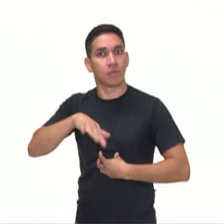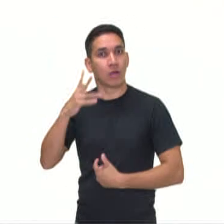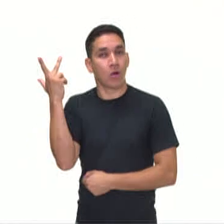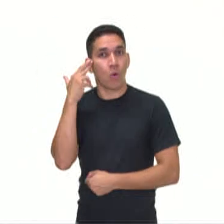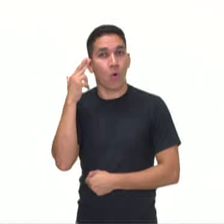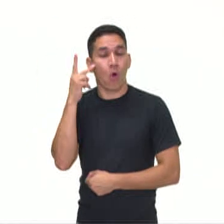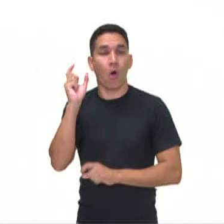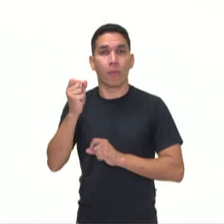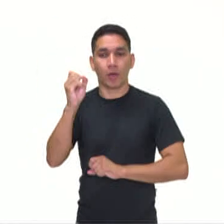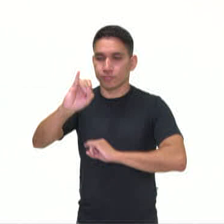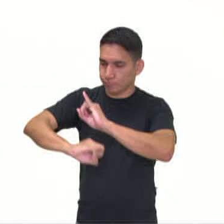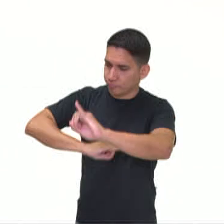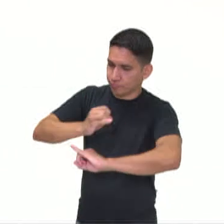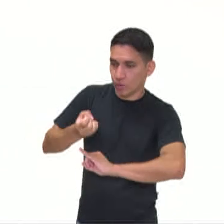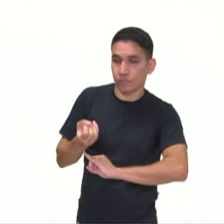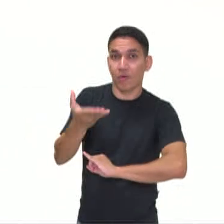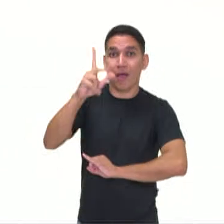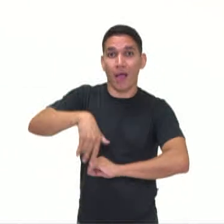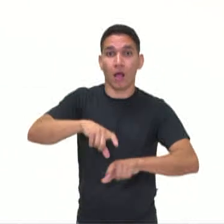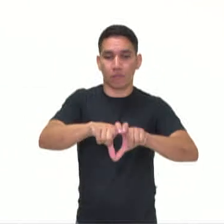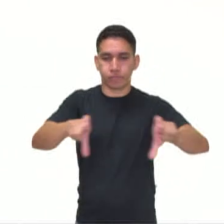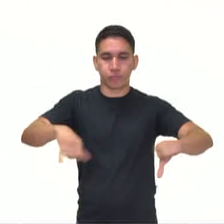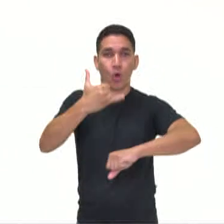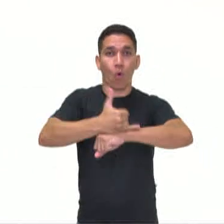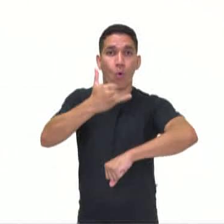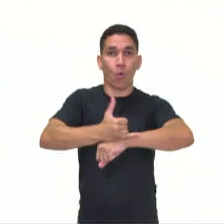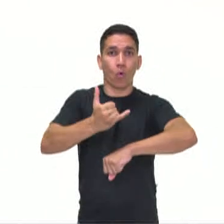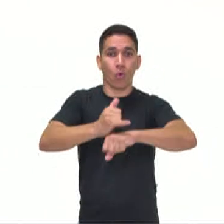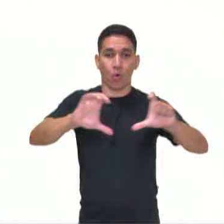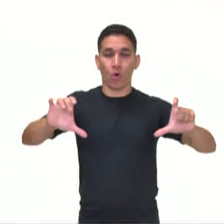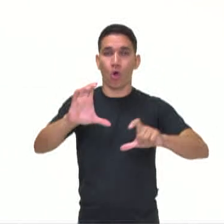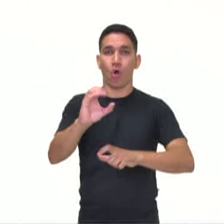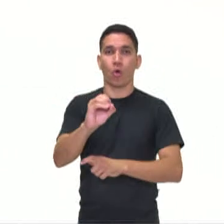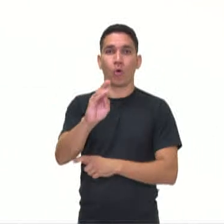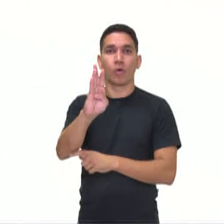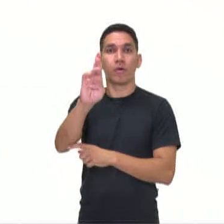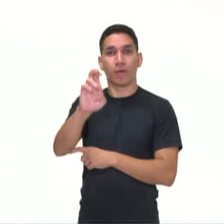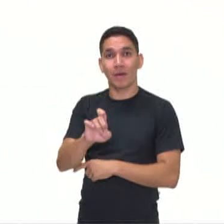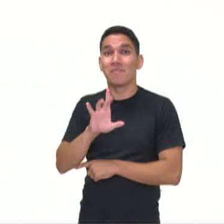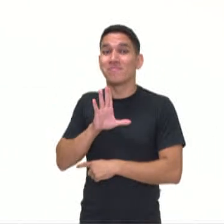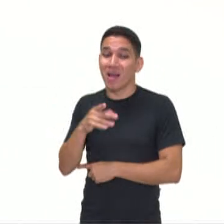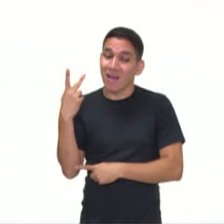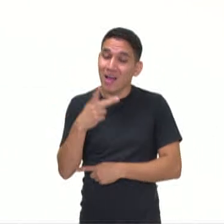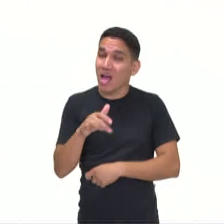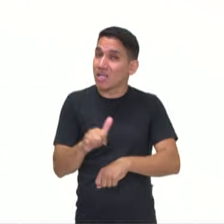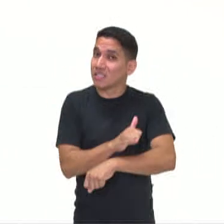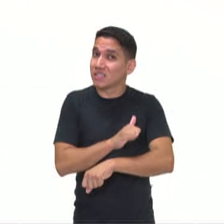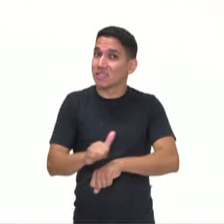para fornecer internet era o cabo de cobre. Porém, este recurso não oferece